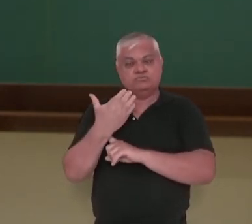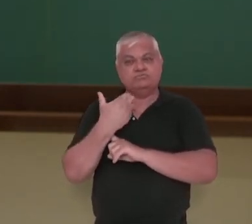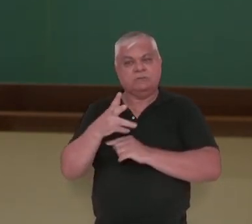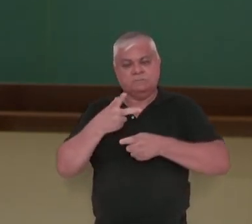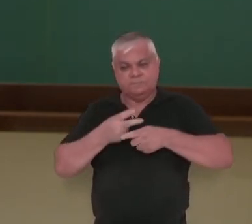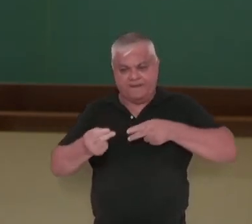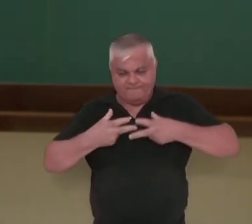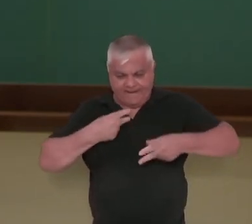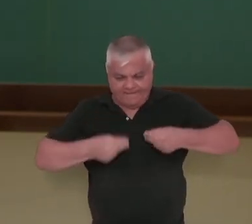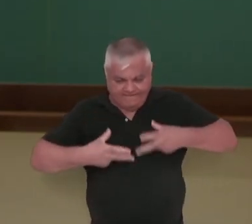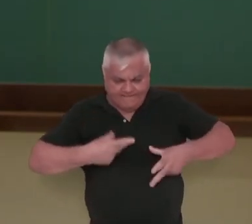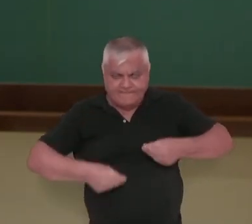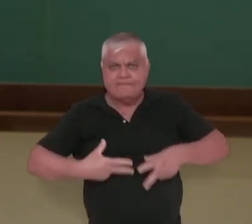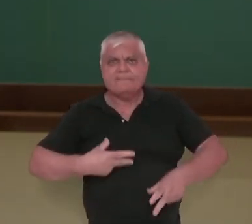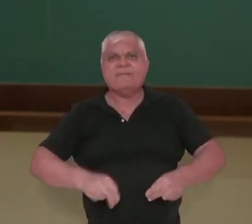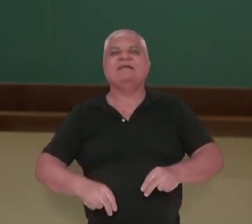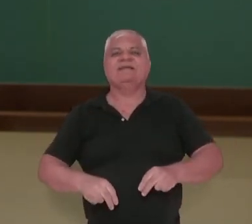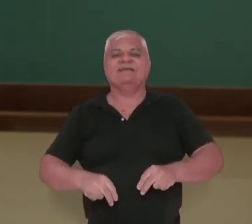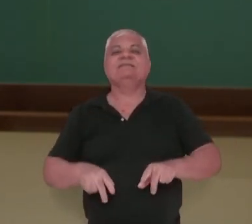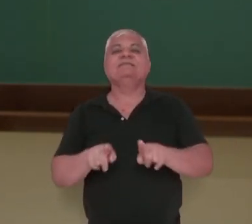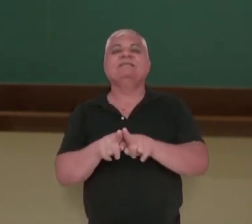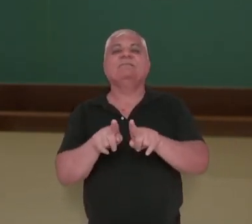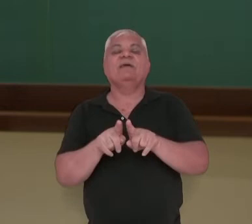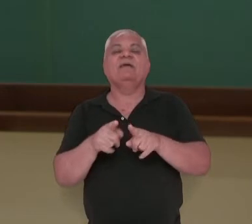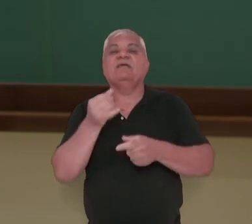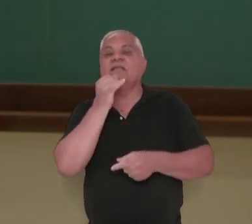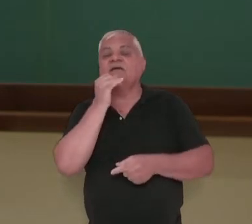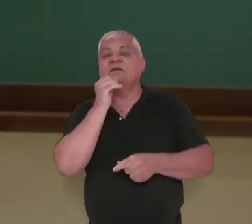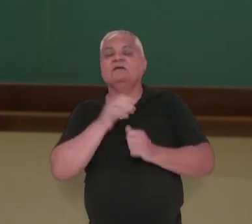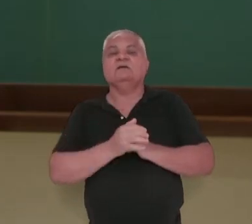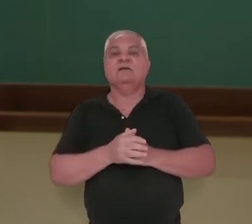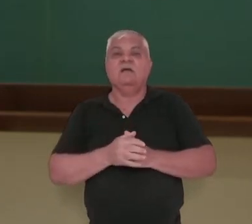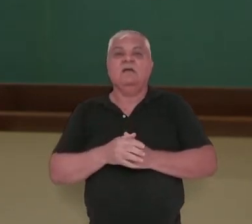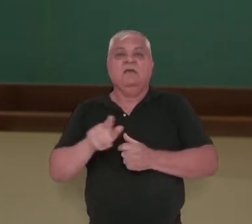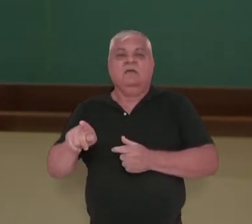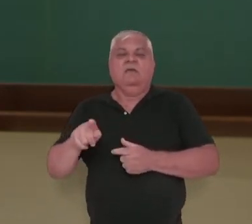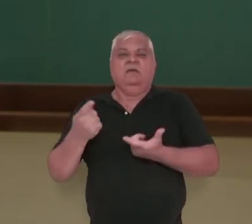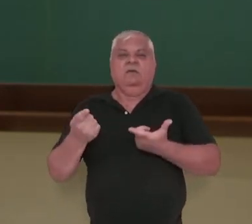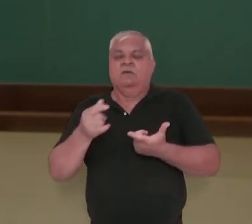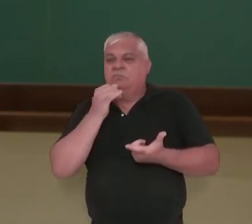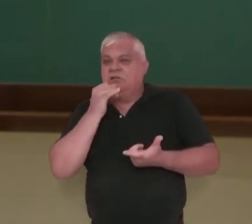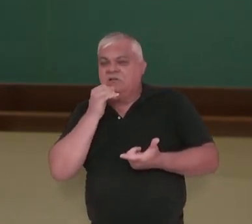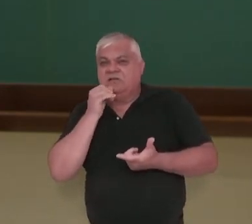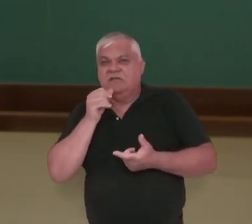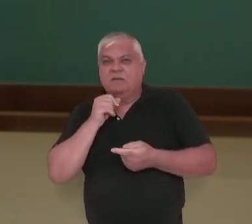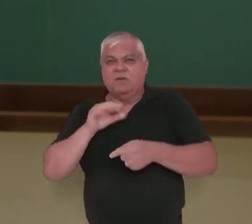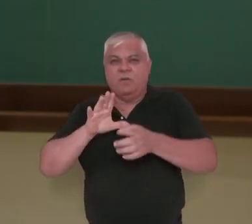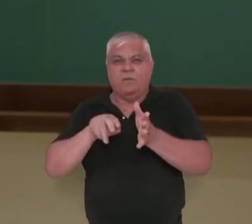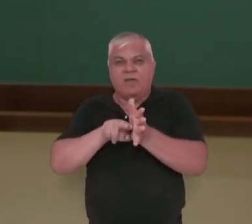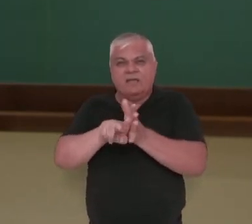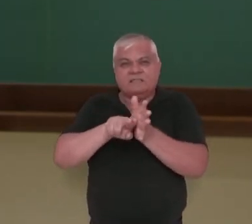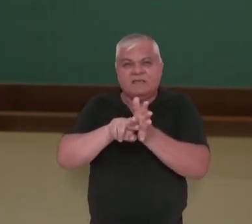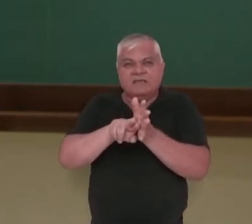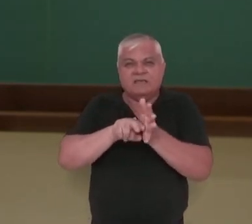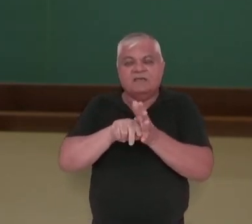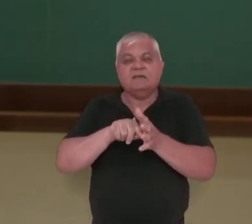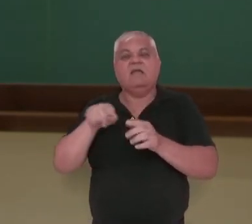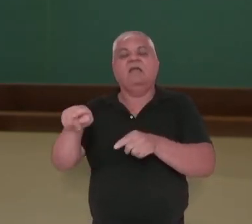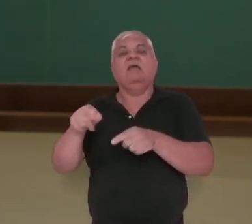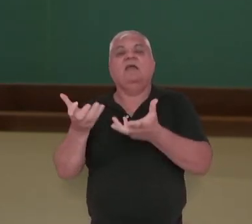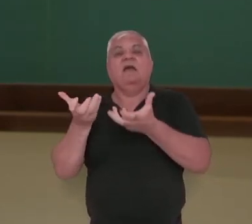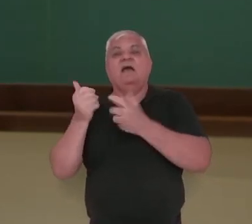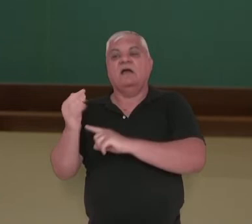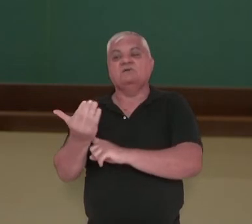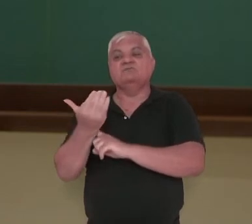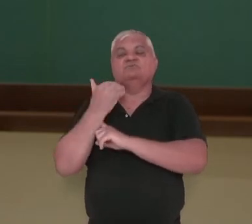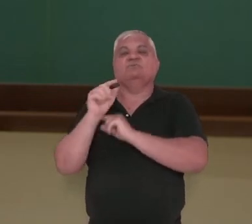eliminar as bactérias e nessa ação aí de estar lutando ali contra as bactérias, ele vai também